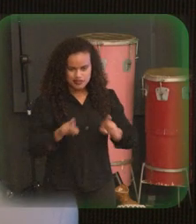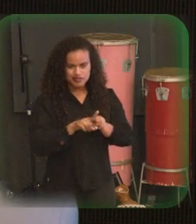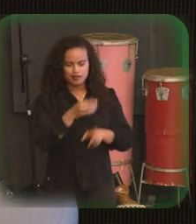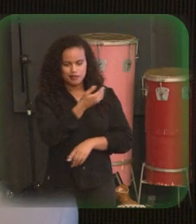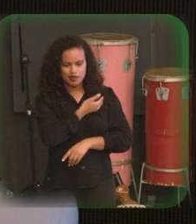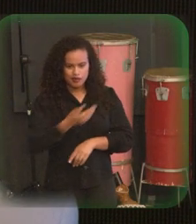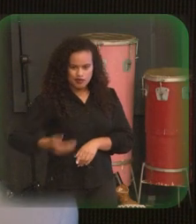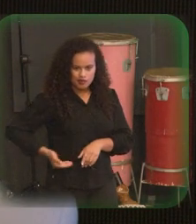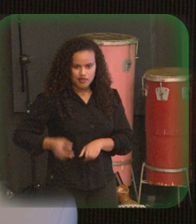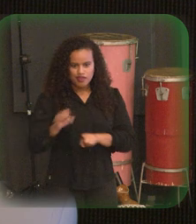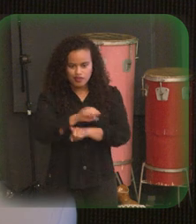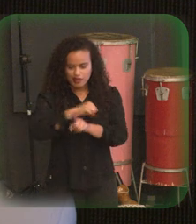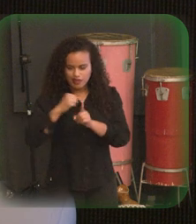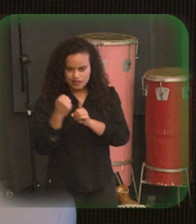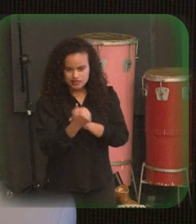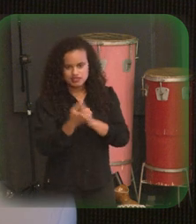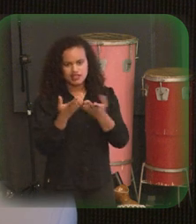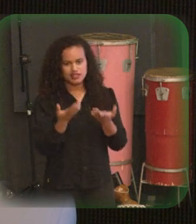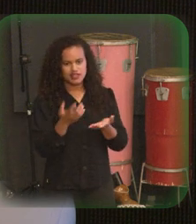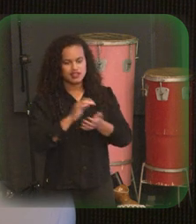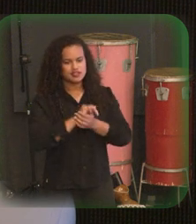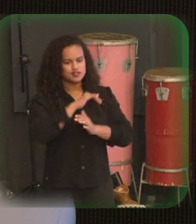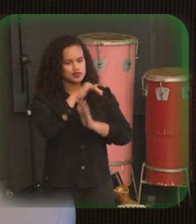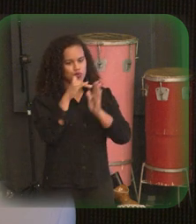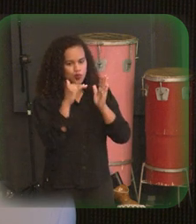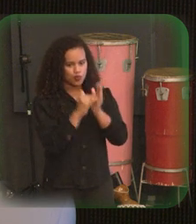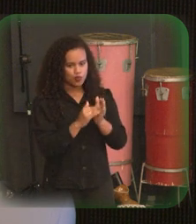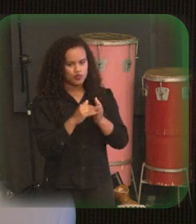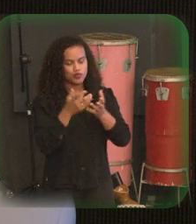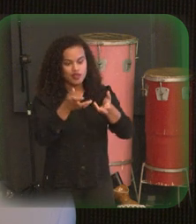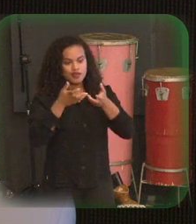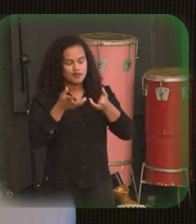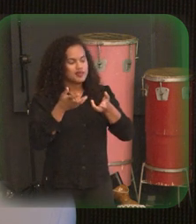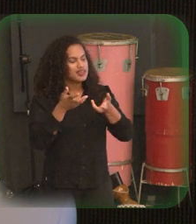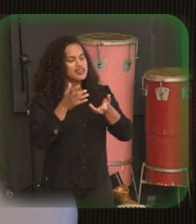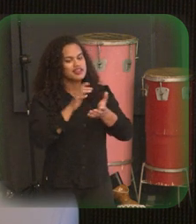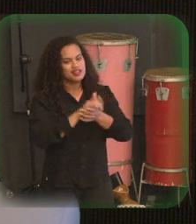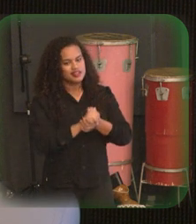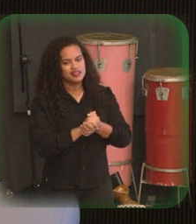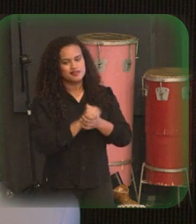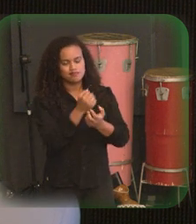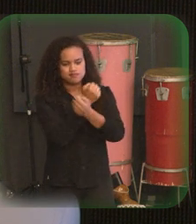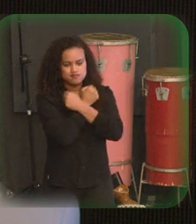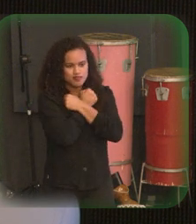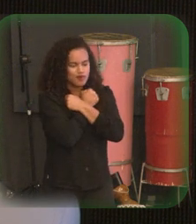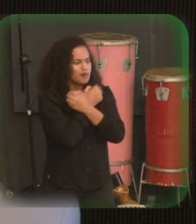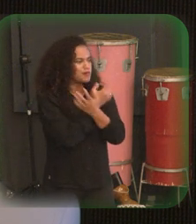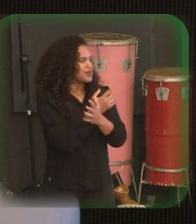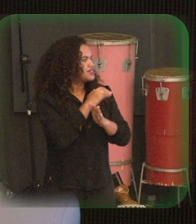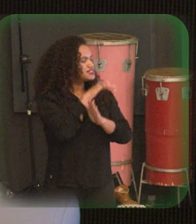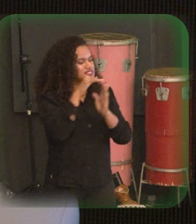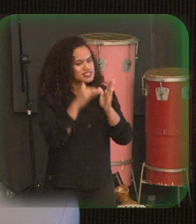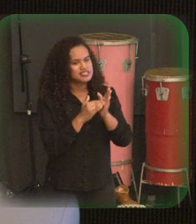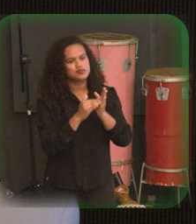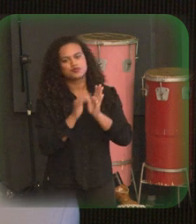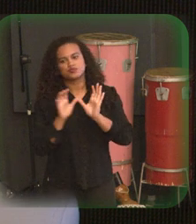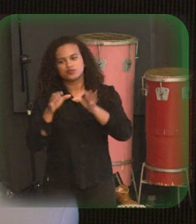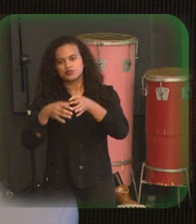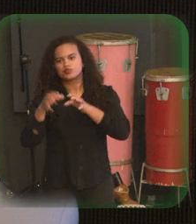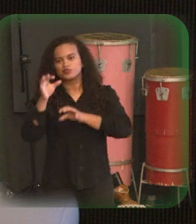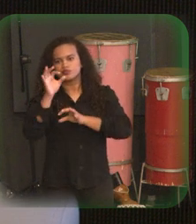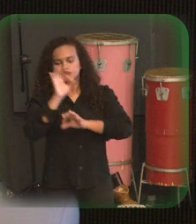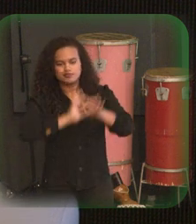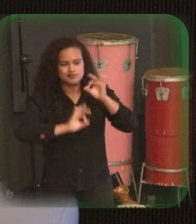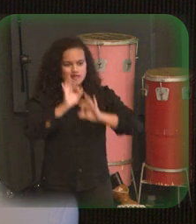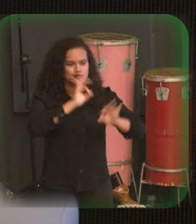sociedade civil, entidades, enfim. Queria dar um forte abraço na equipe que trabalhou muito nesses